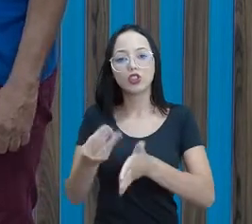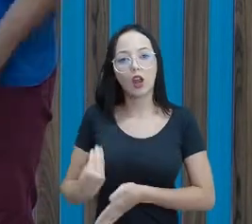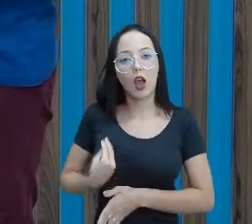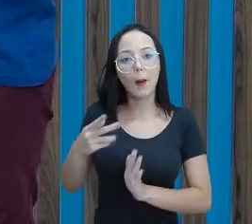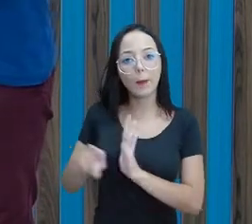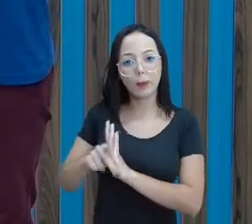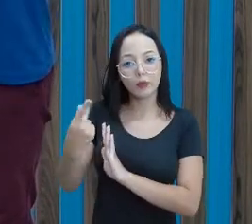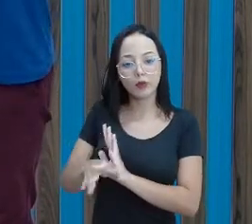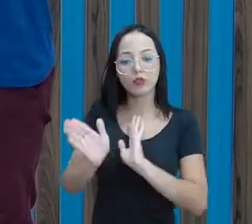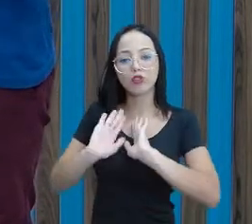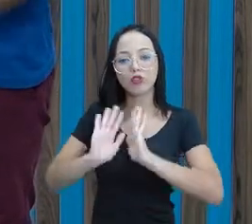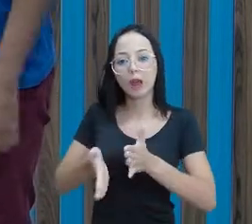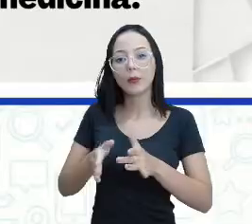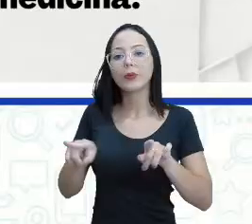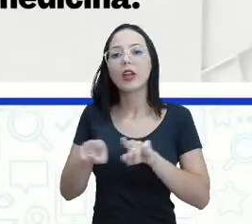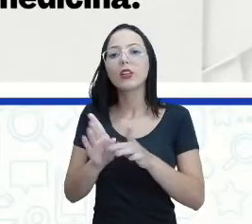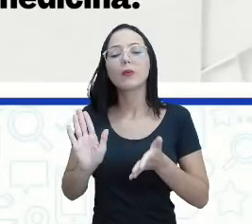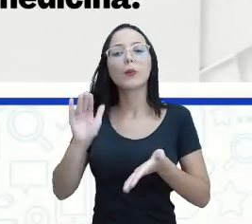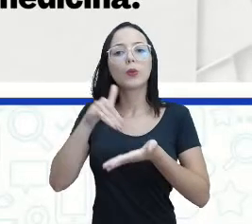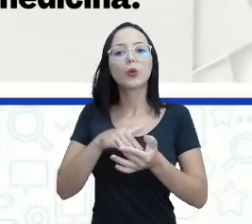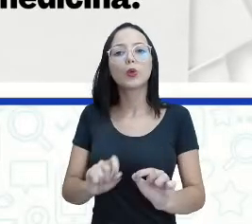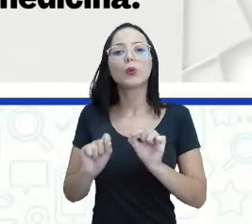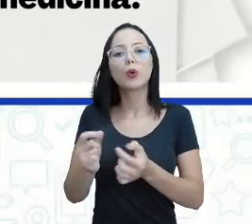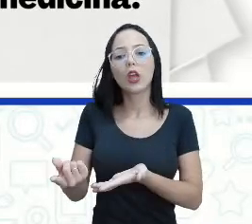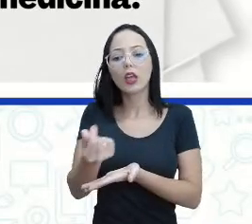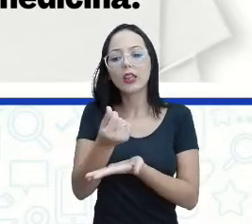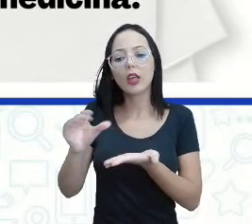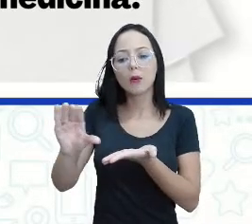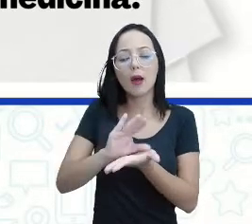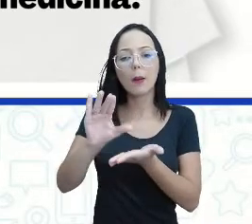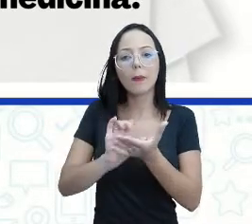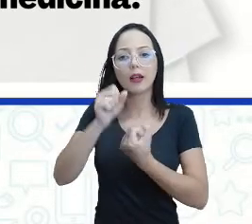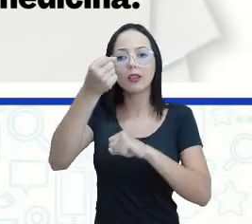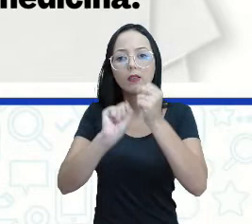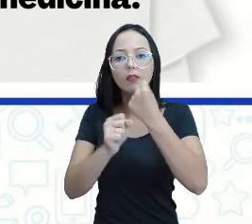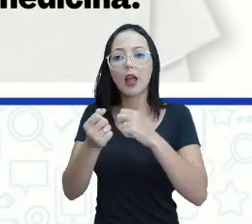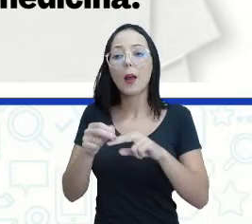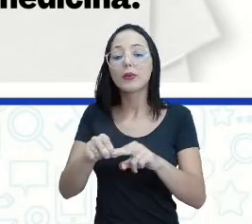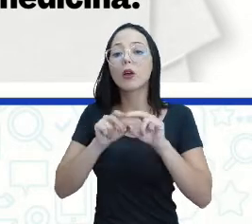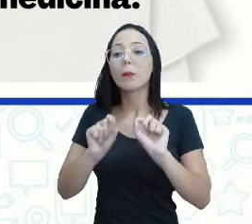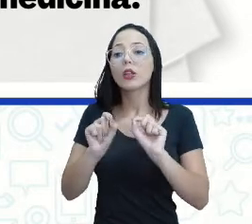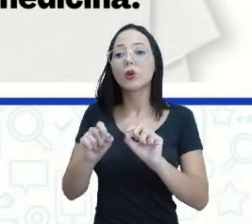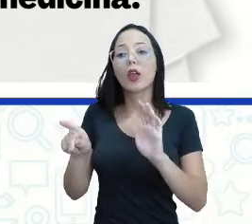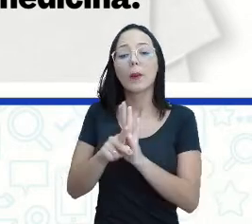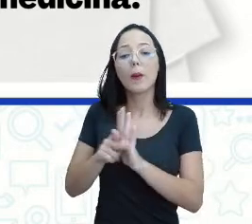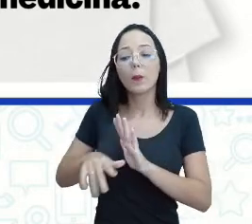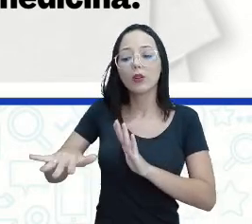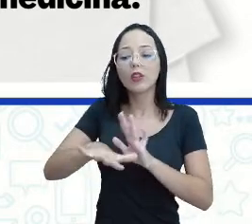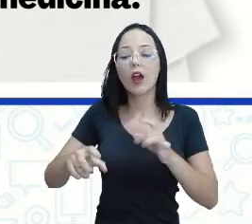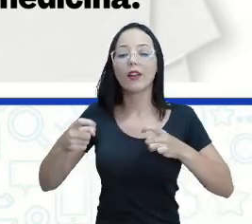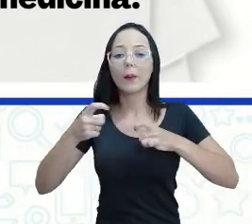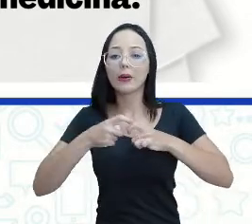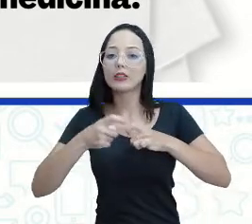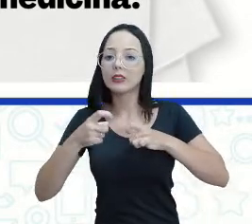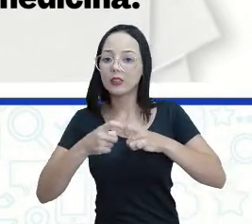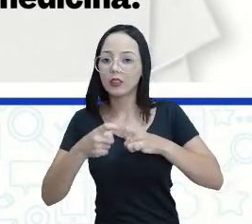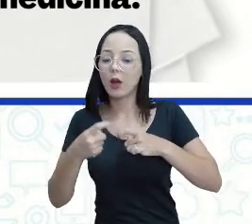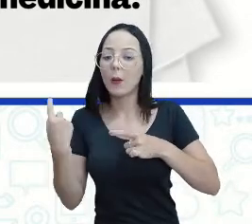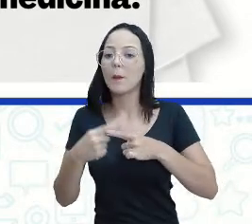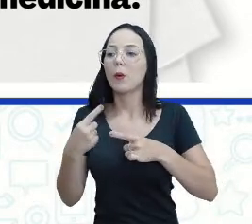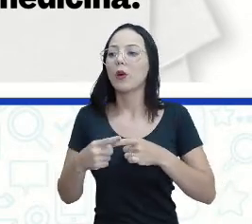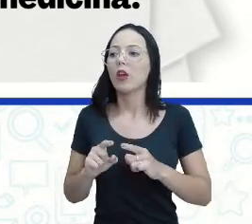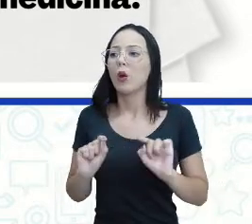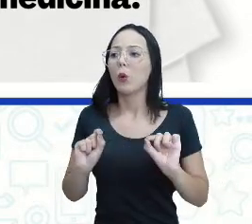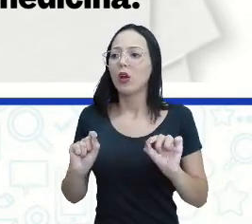existentes e, por último, os lucros das indústrias, principalmente no campo da medicina. Na medicina, vai dar